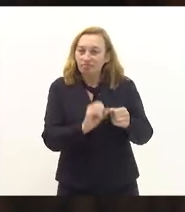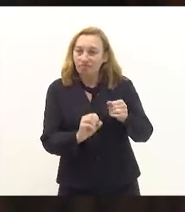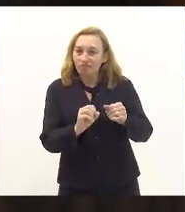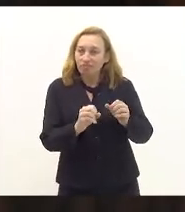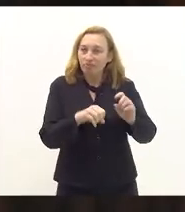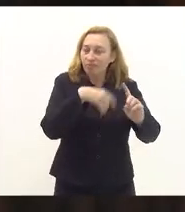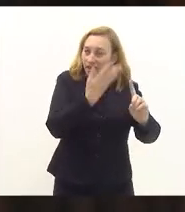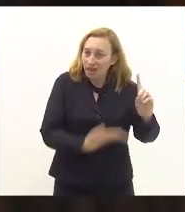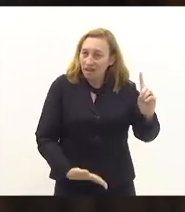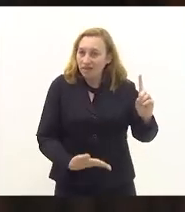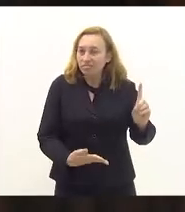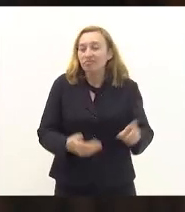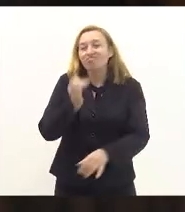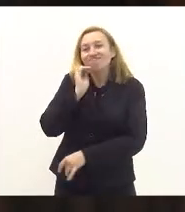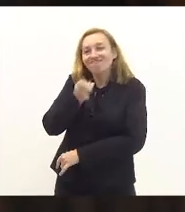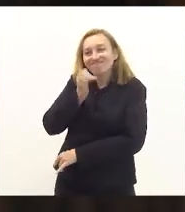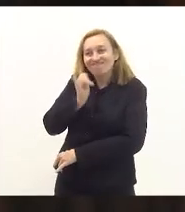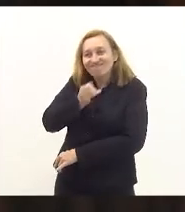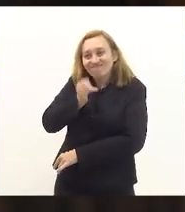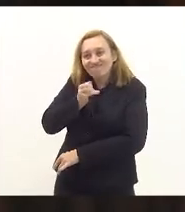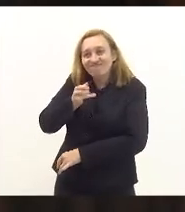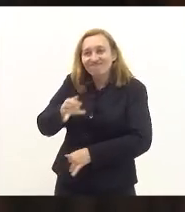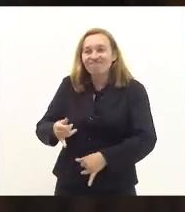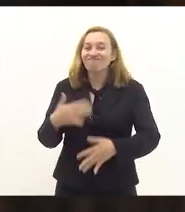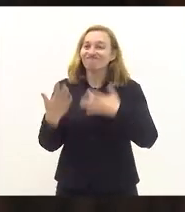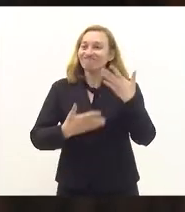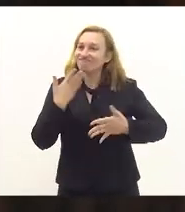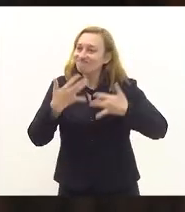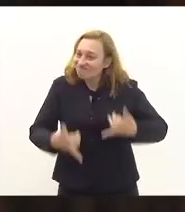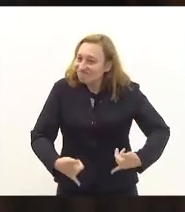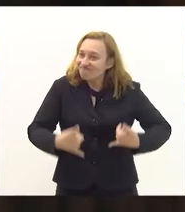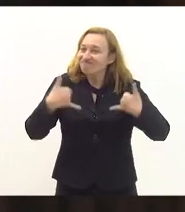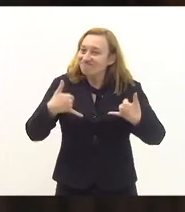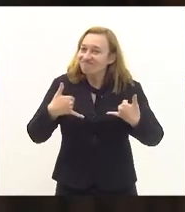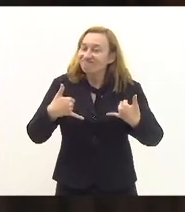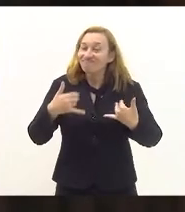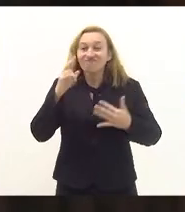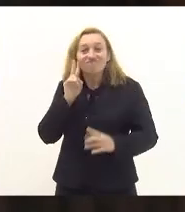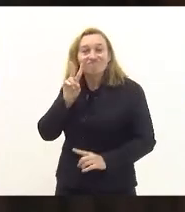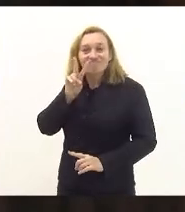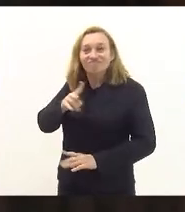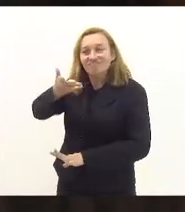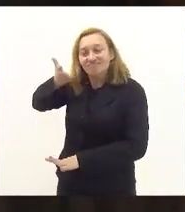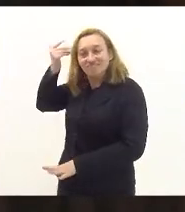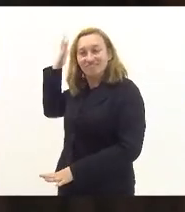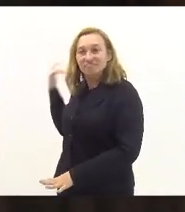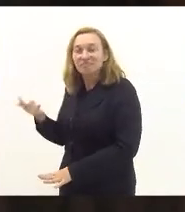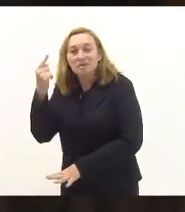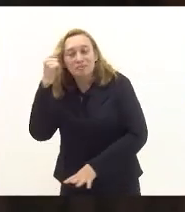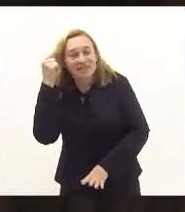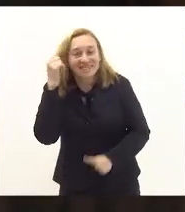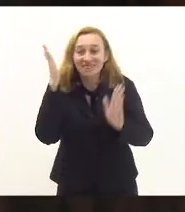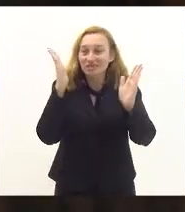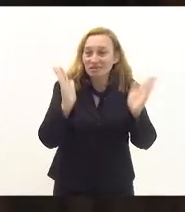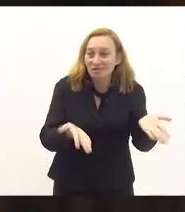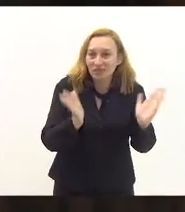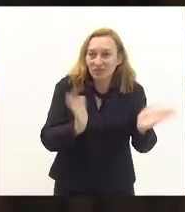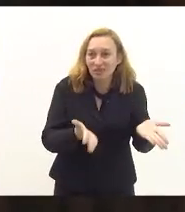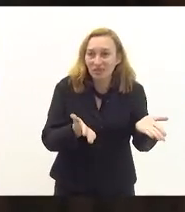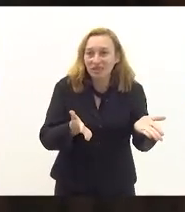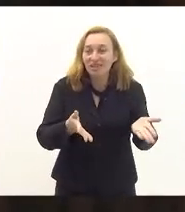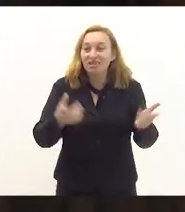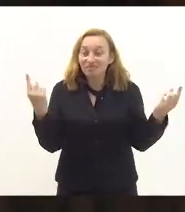relatasse com precisão, com entusiasmo, com vigor, sobre o olhar do passado, pensando no presente e